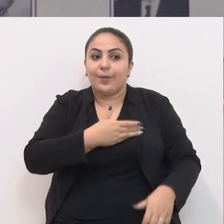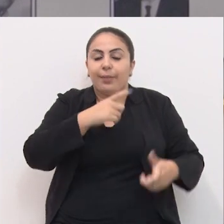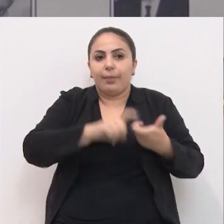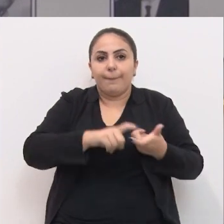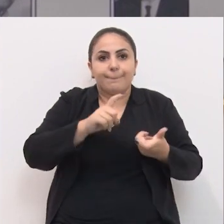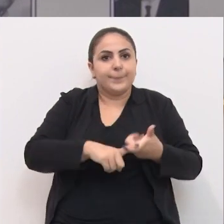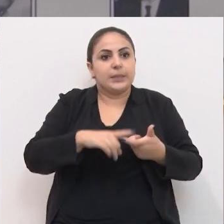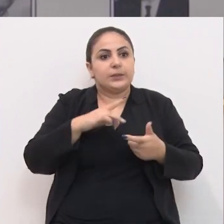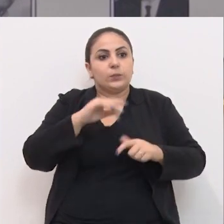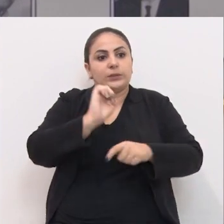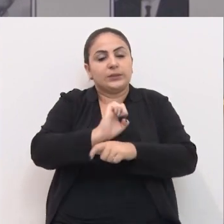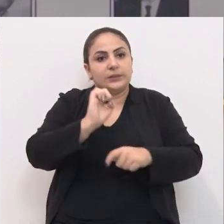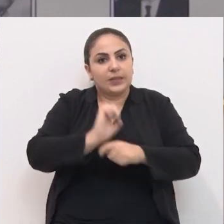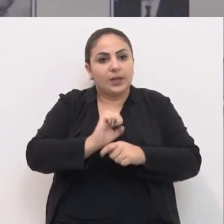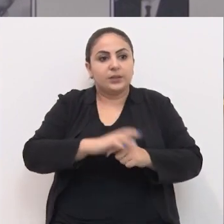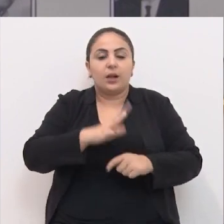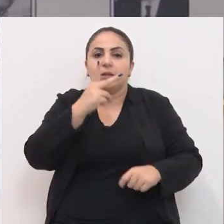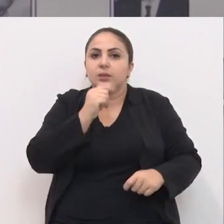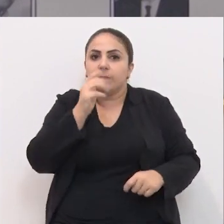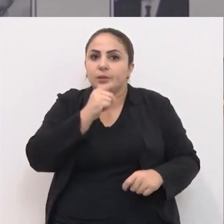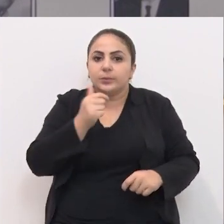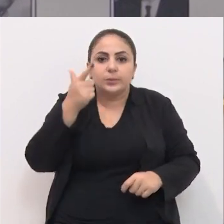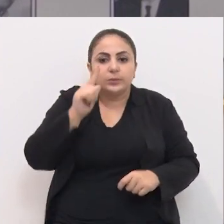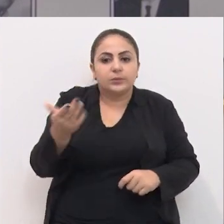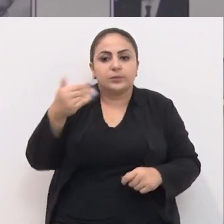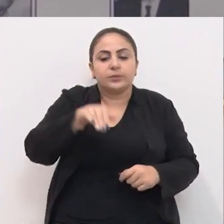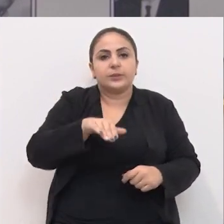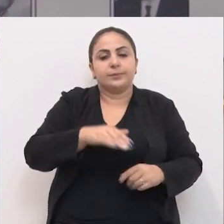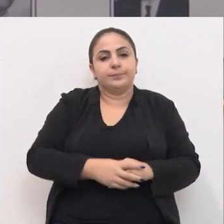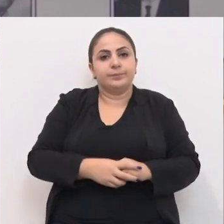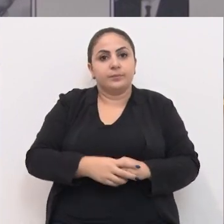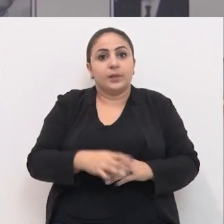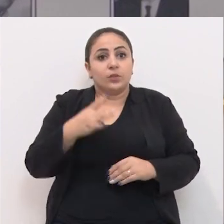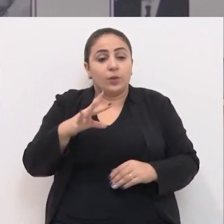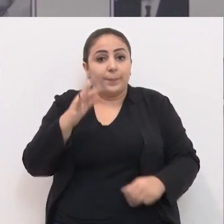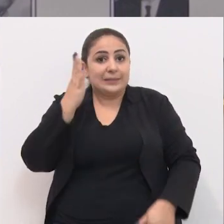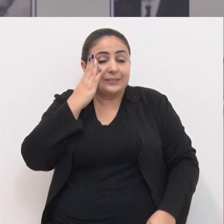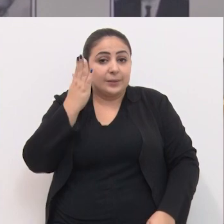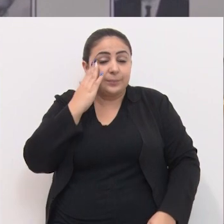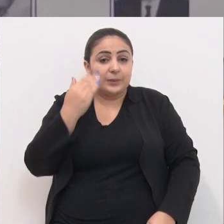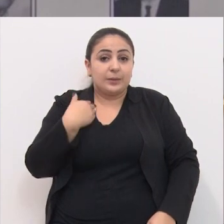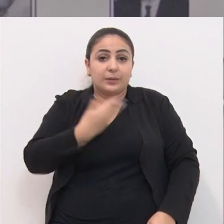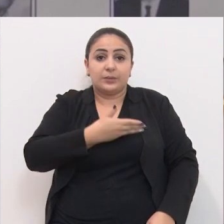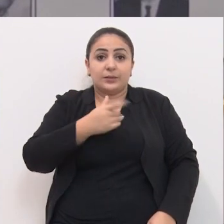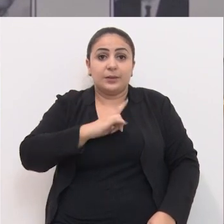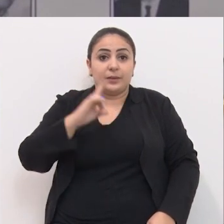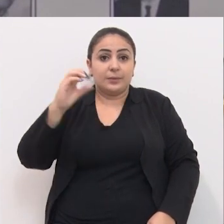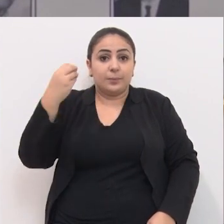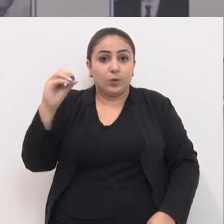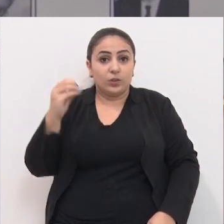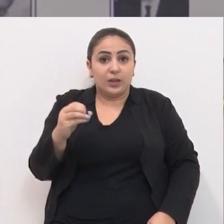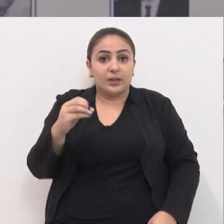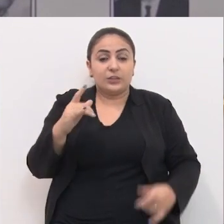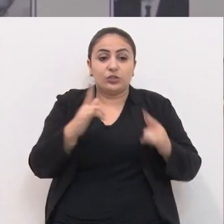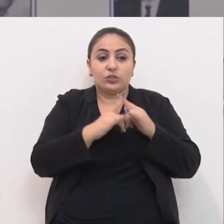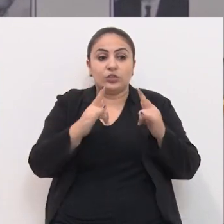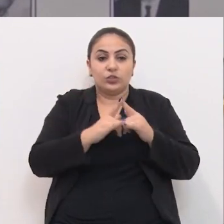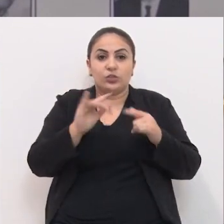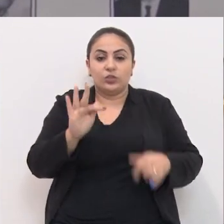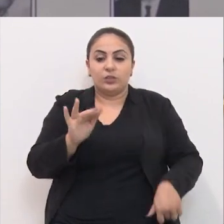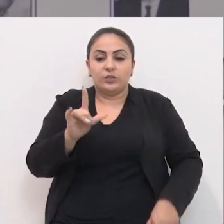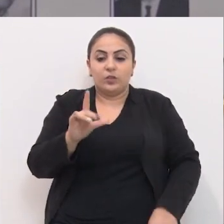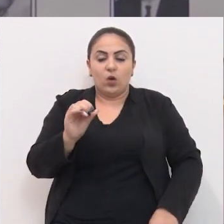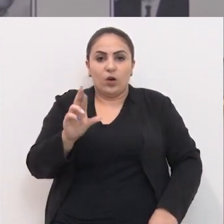que Passo Fundo é uma cidade que contempla, não só pela Brigada Militar, mas também pela Polícia Civil, vários